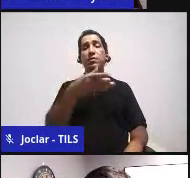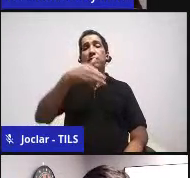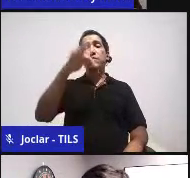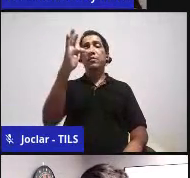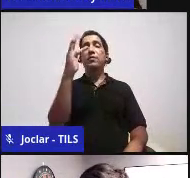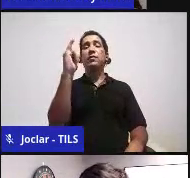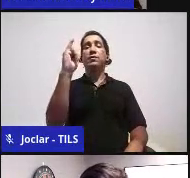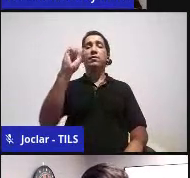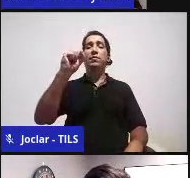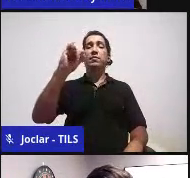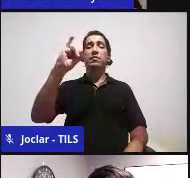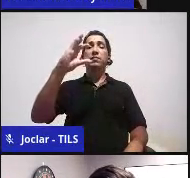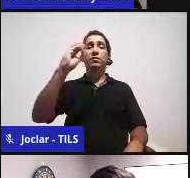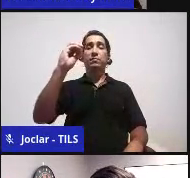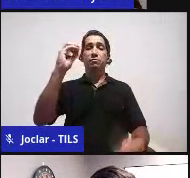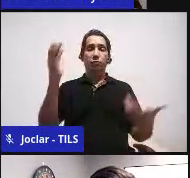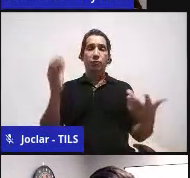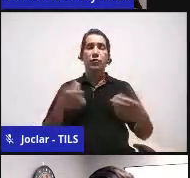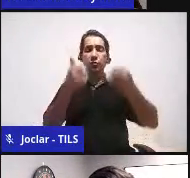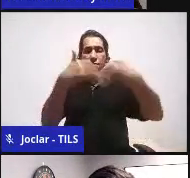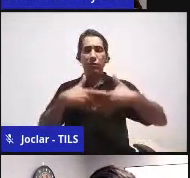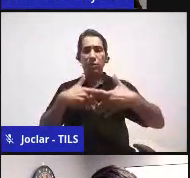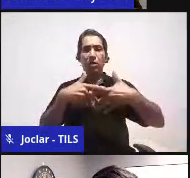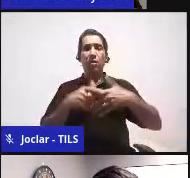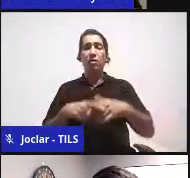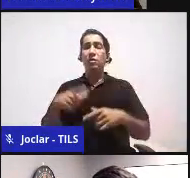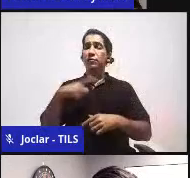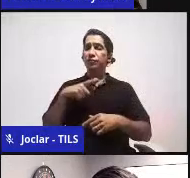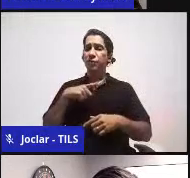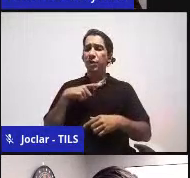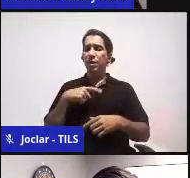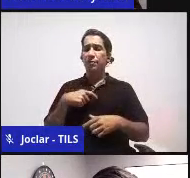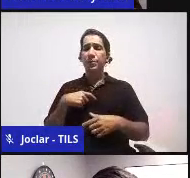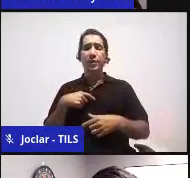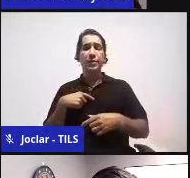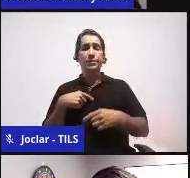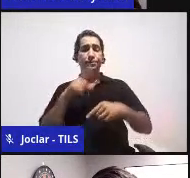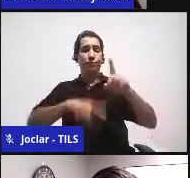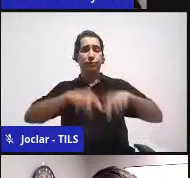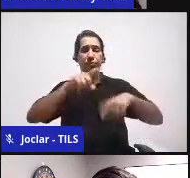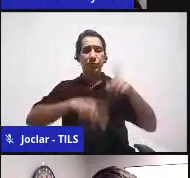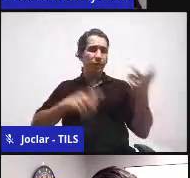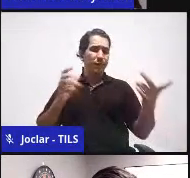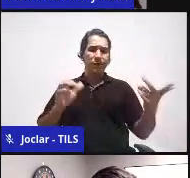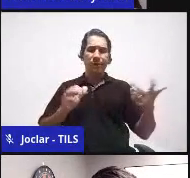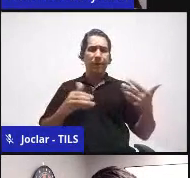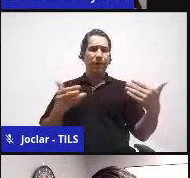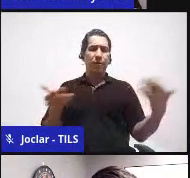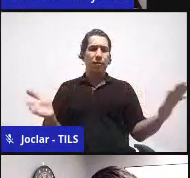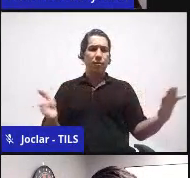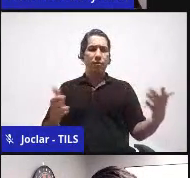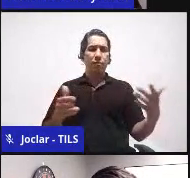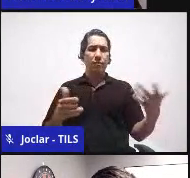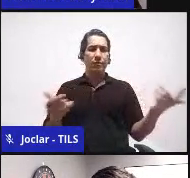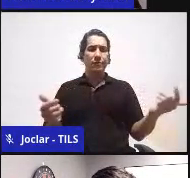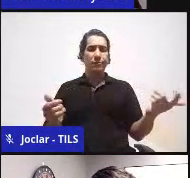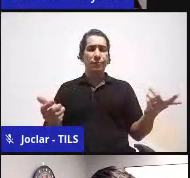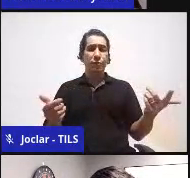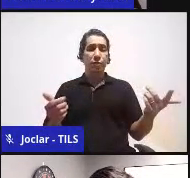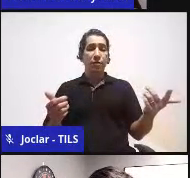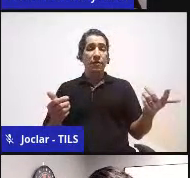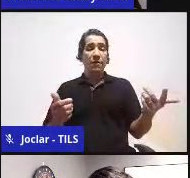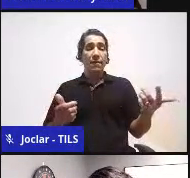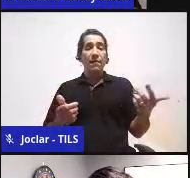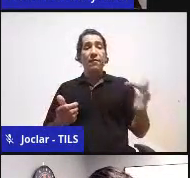é que eu tenho aquilo que é físico, tudo aquilo que eu consigo, de alguma forma, manipular,